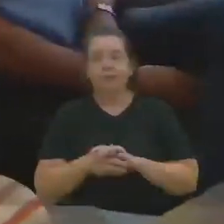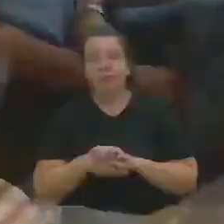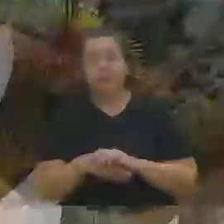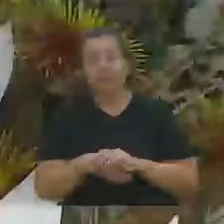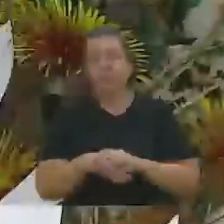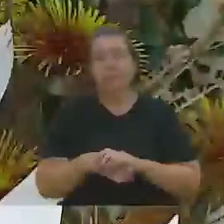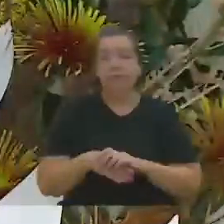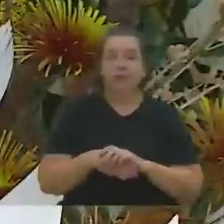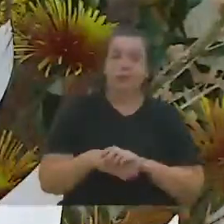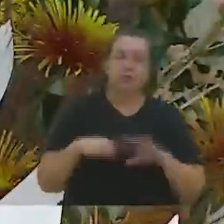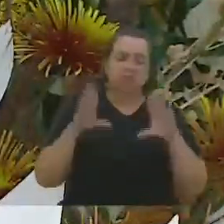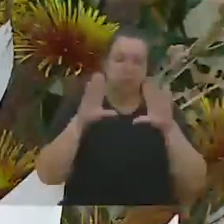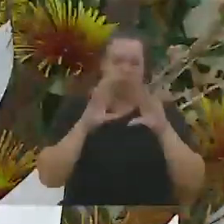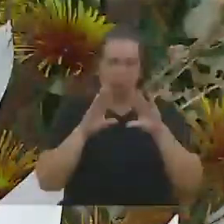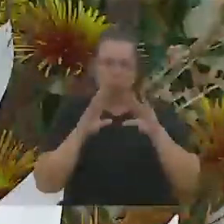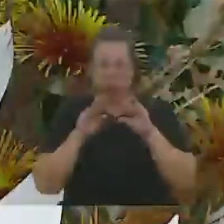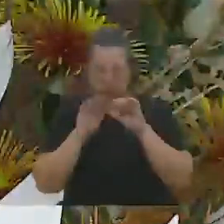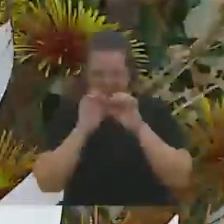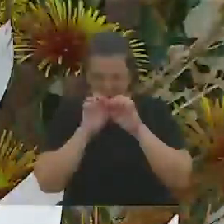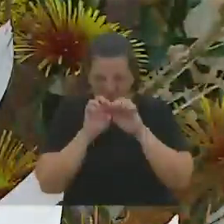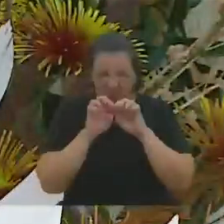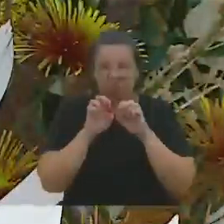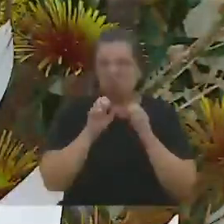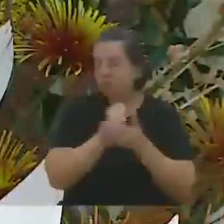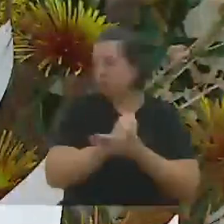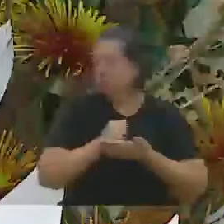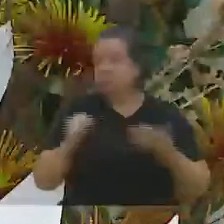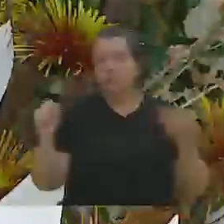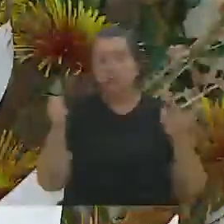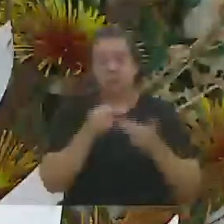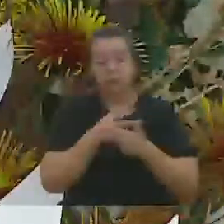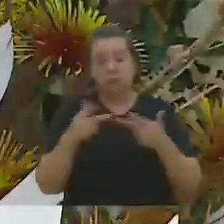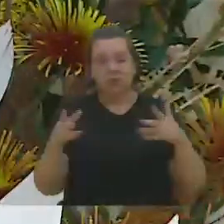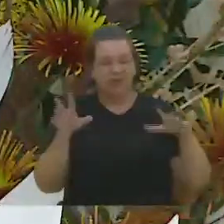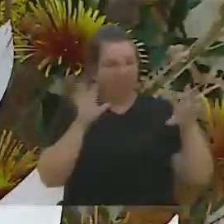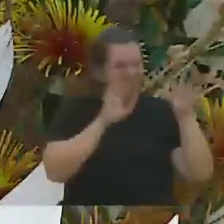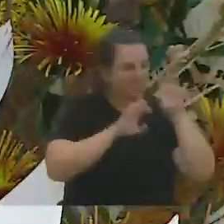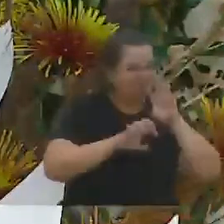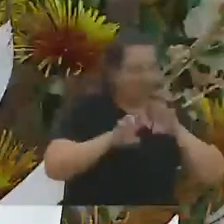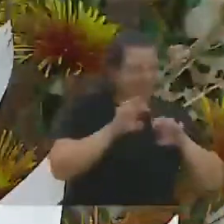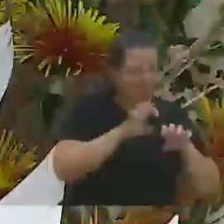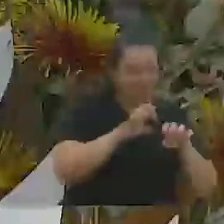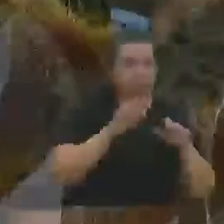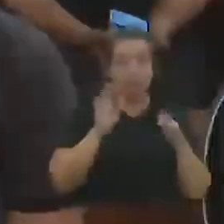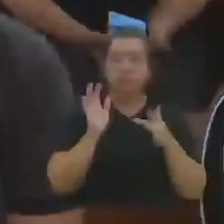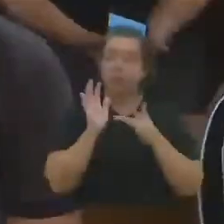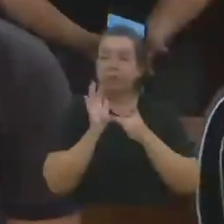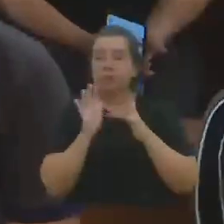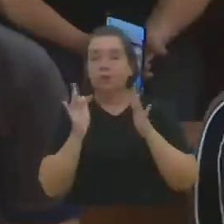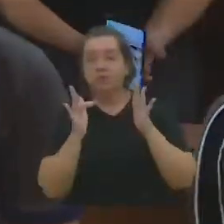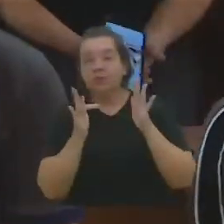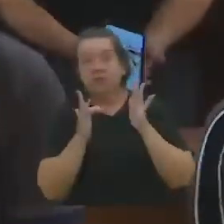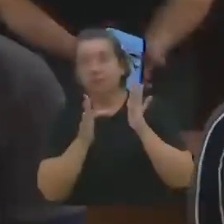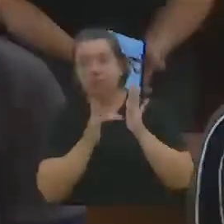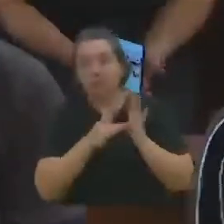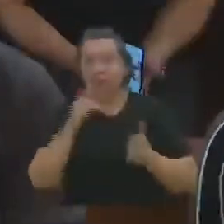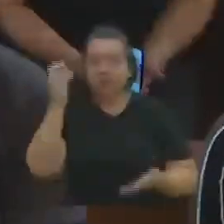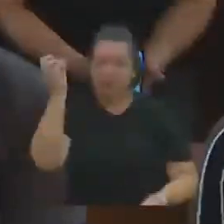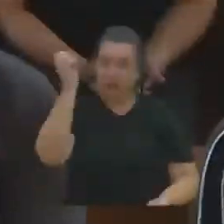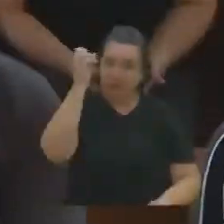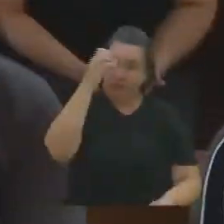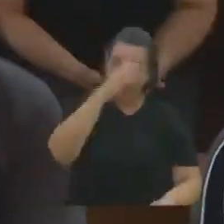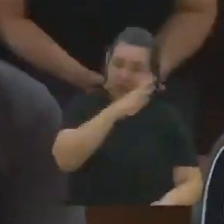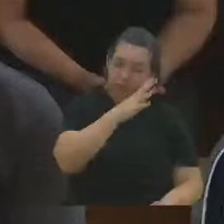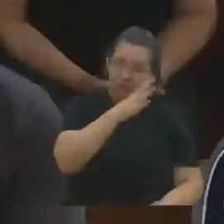Jesus. A noite escura já passou, o que era